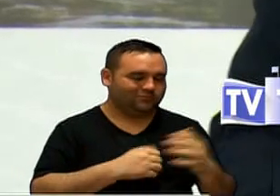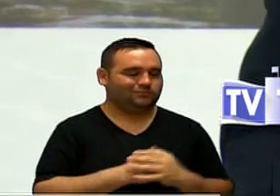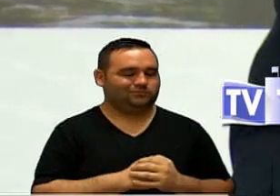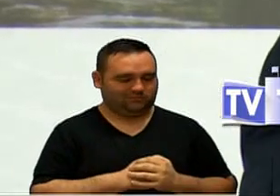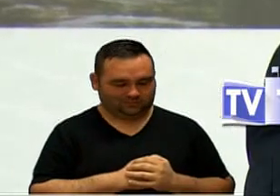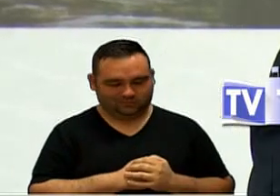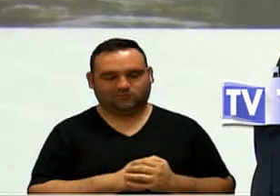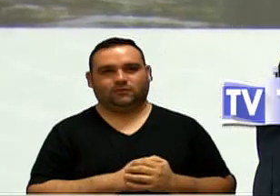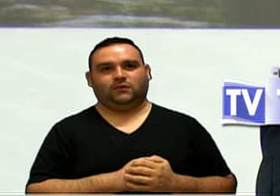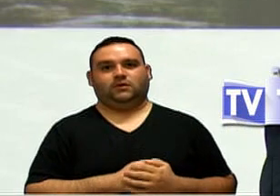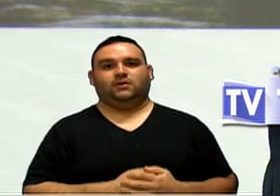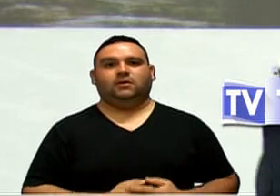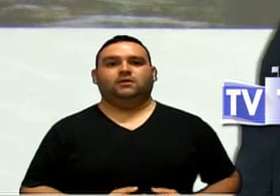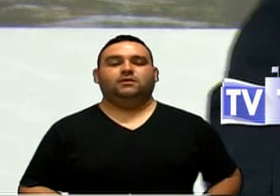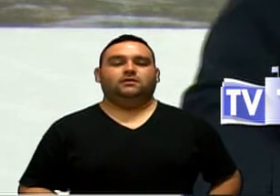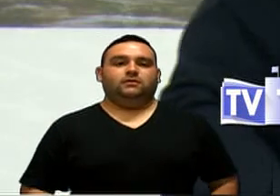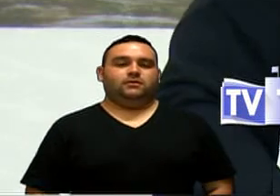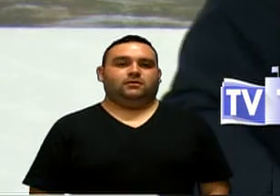Obrigado.